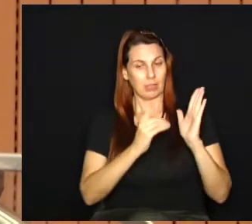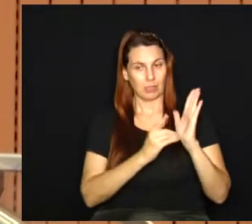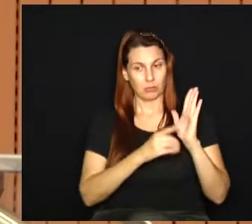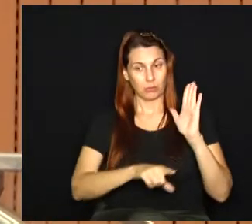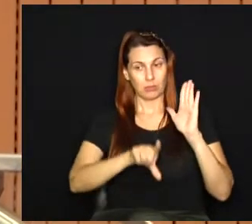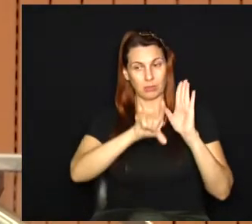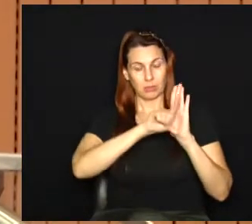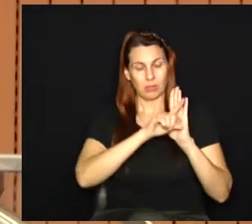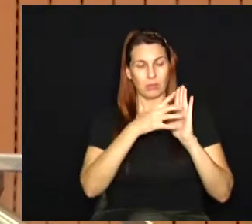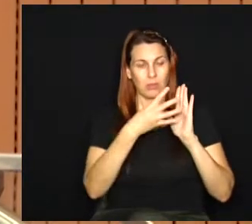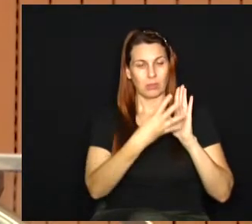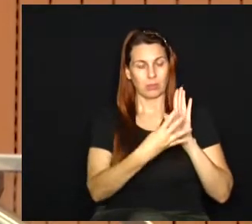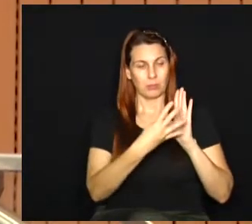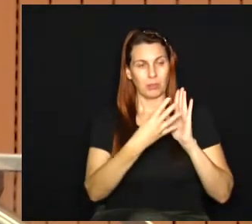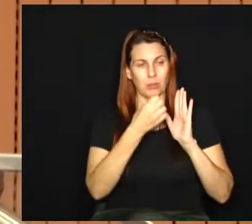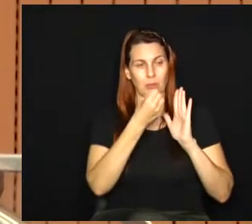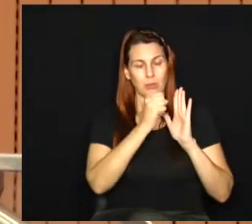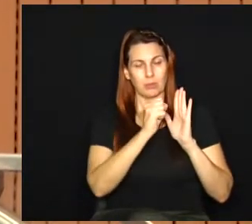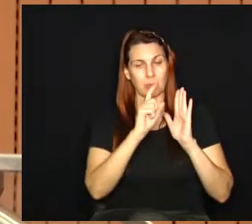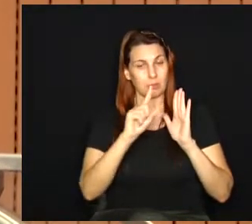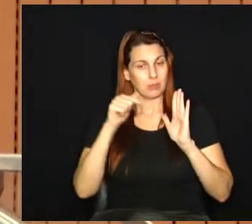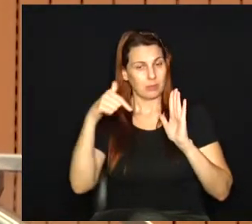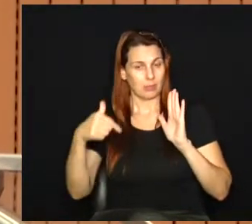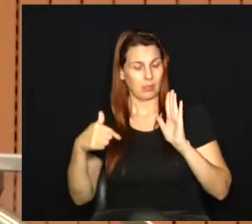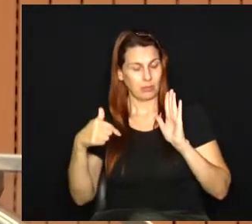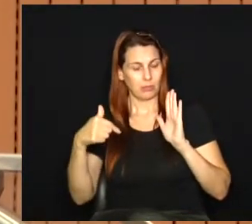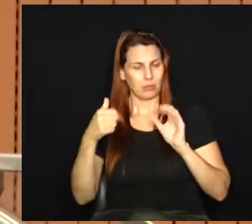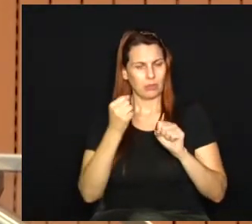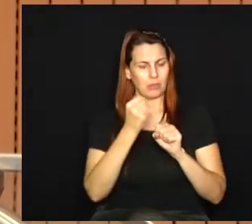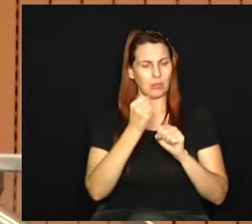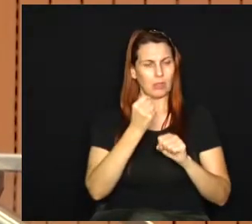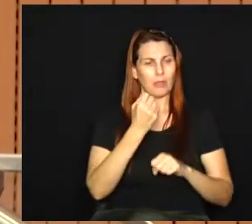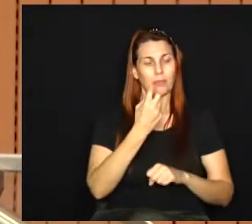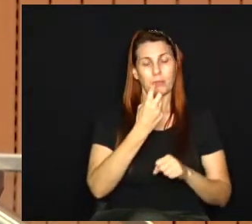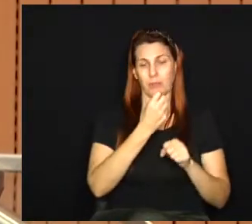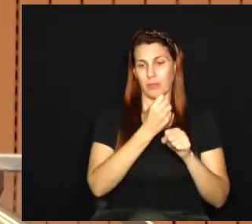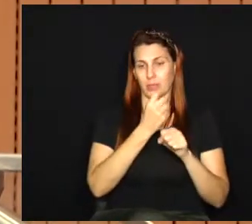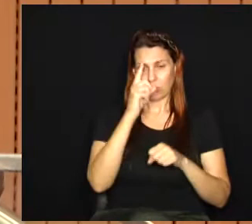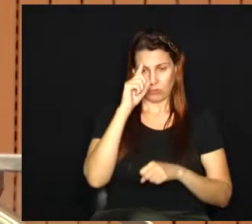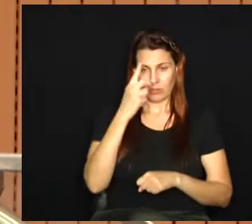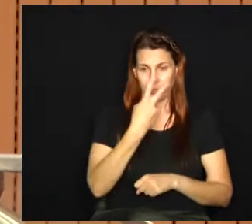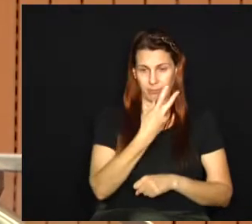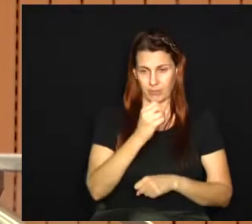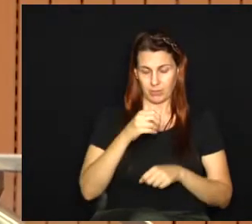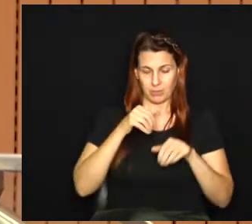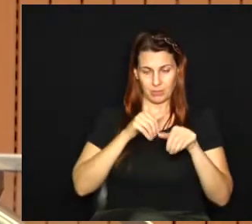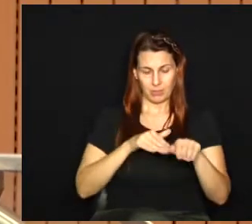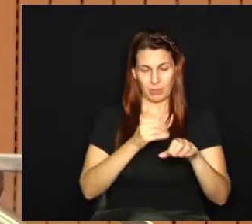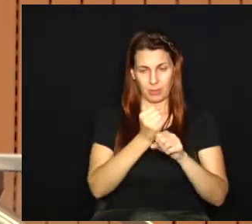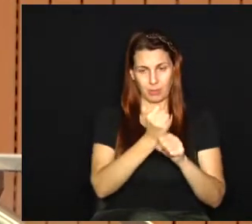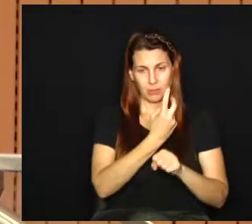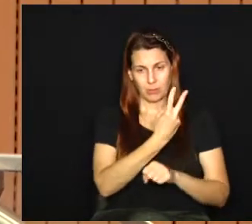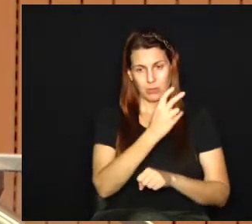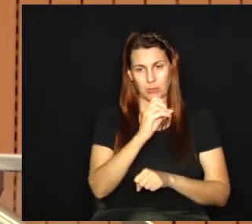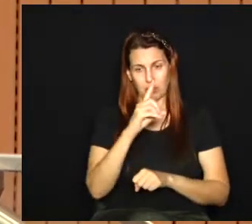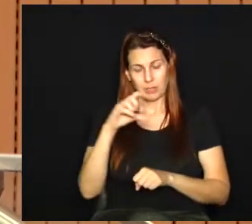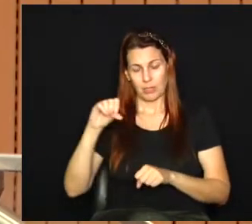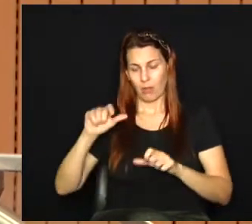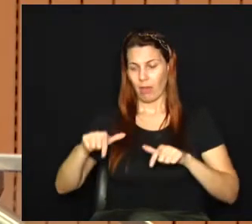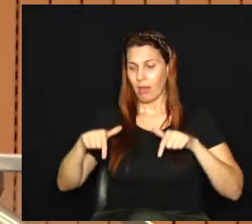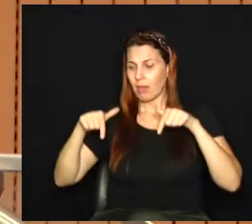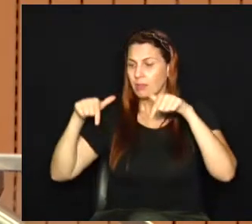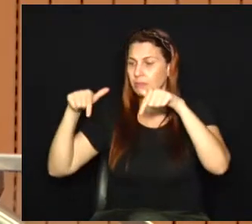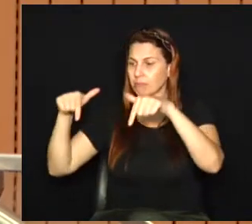número 4.817, de 20 de setembro de 2019, concede a Marco Antônio Amstalden